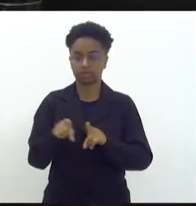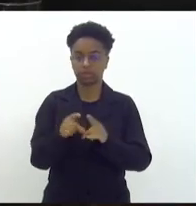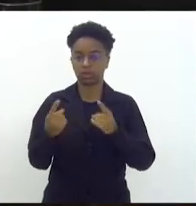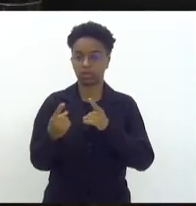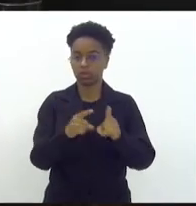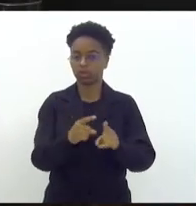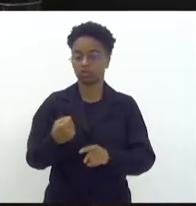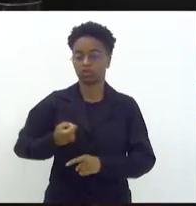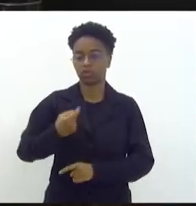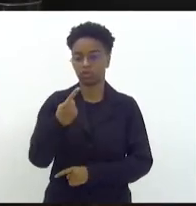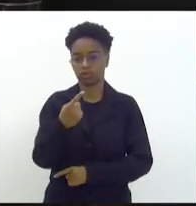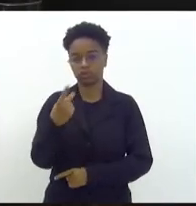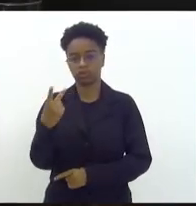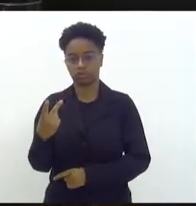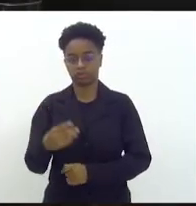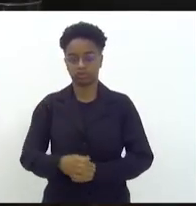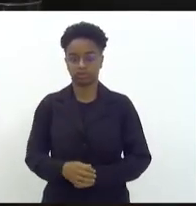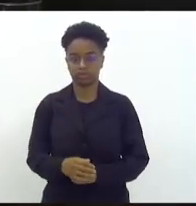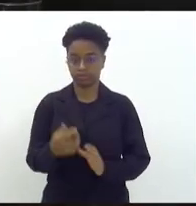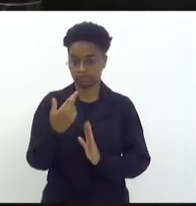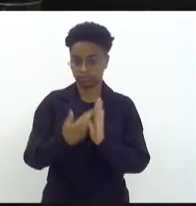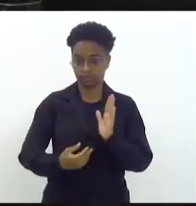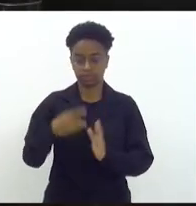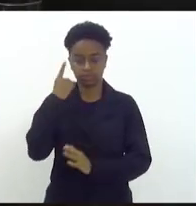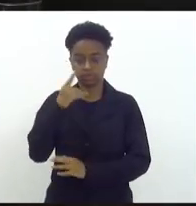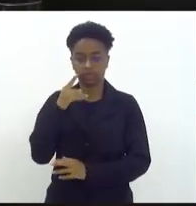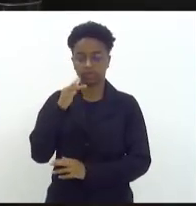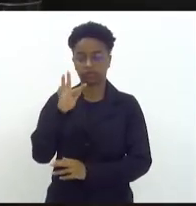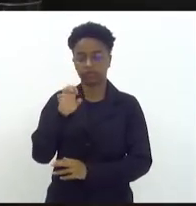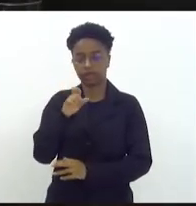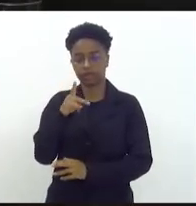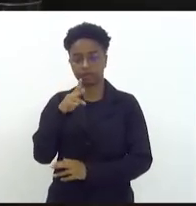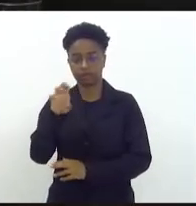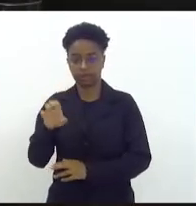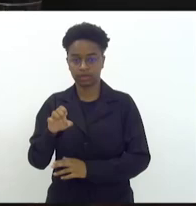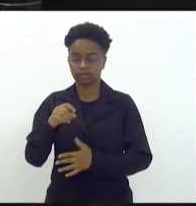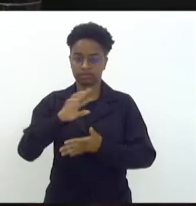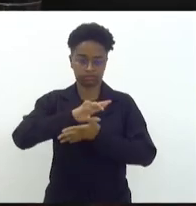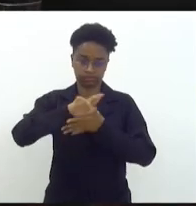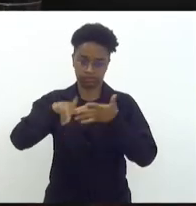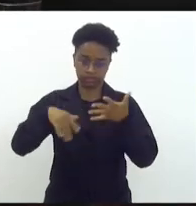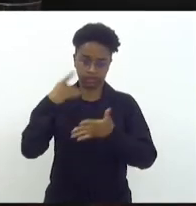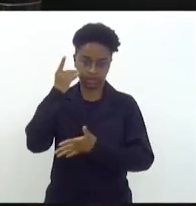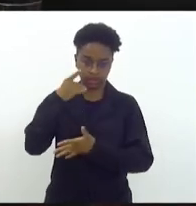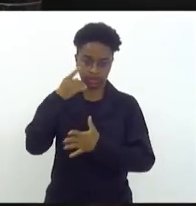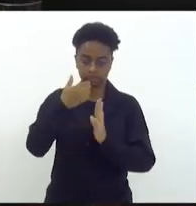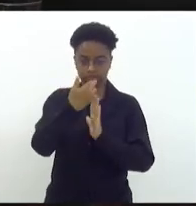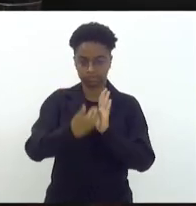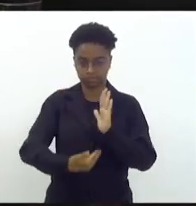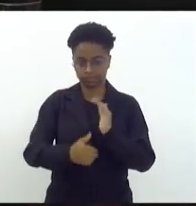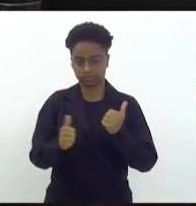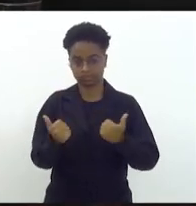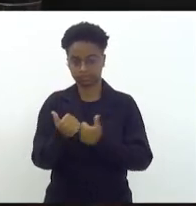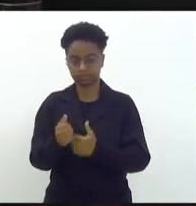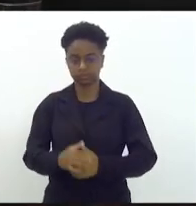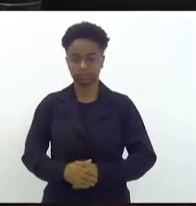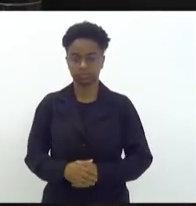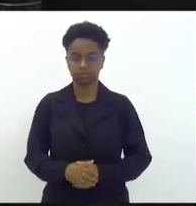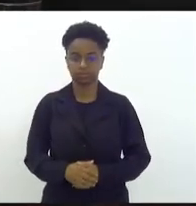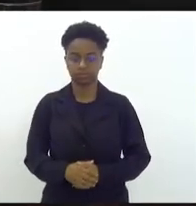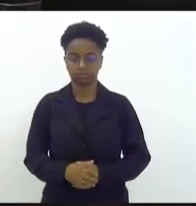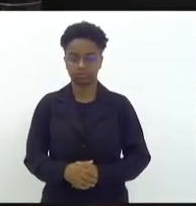e 2. Relatores, deputado Jorge Felipe Neto, Flávio Serafim, Chico Machado, Gustavo Schmidt e André Correio.